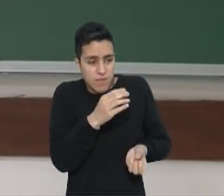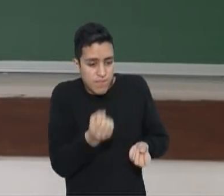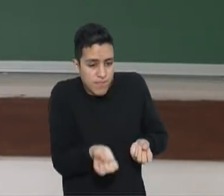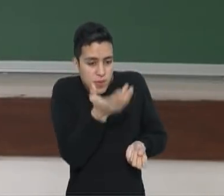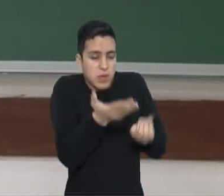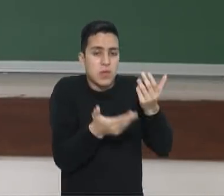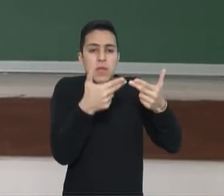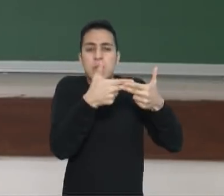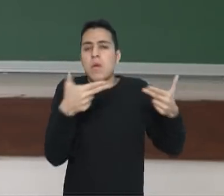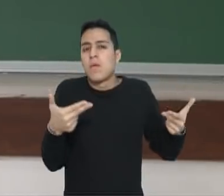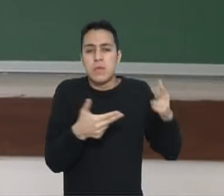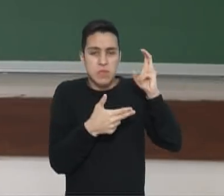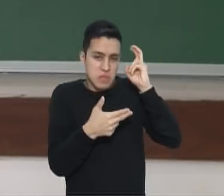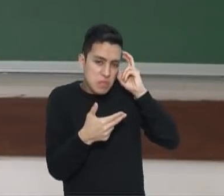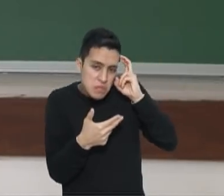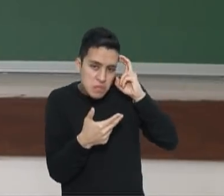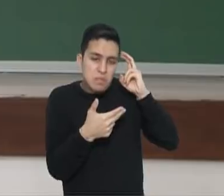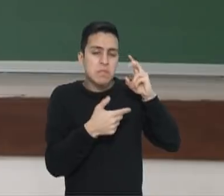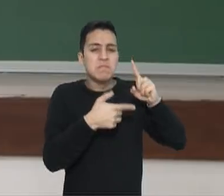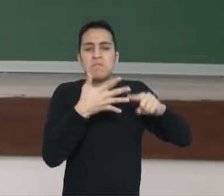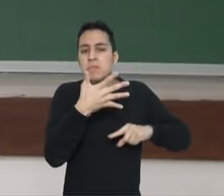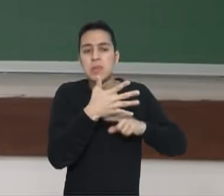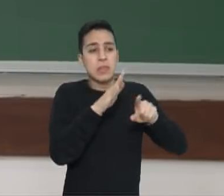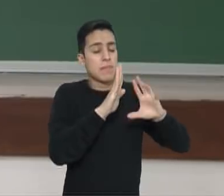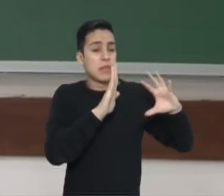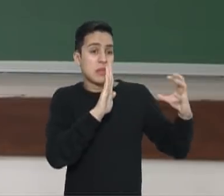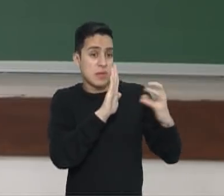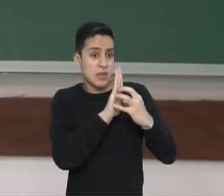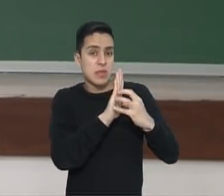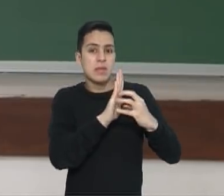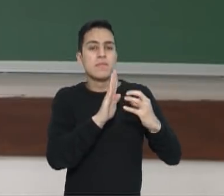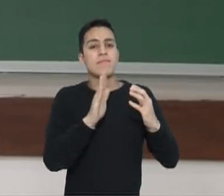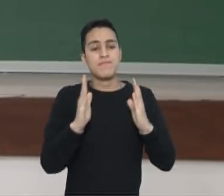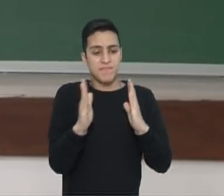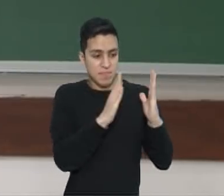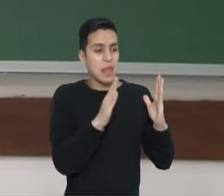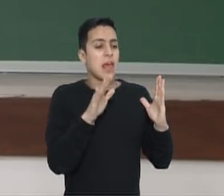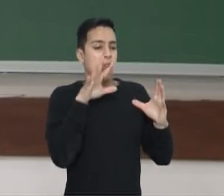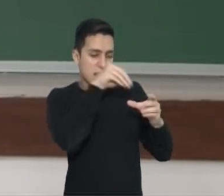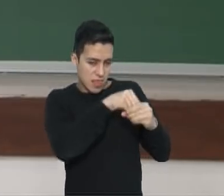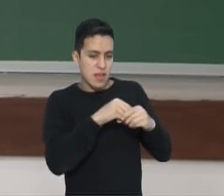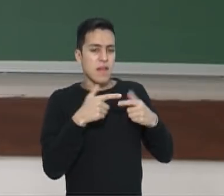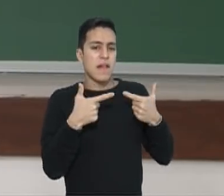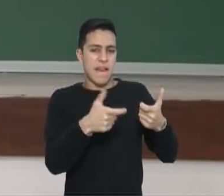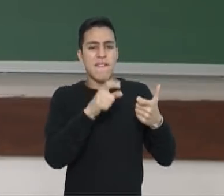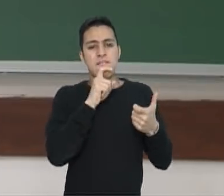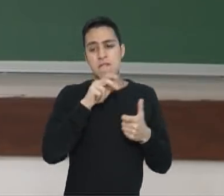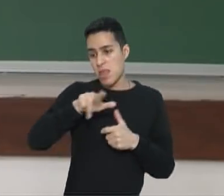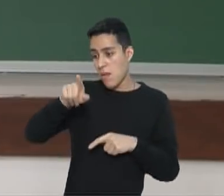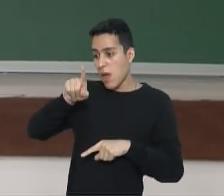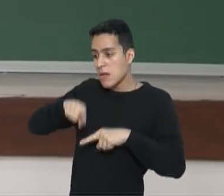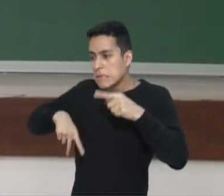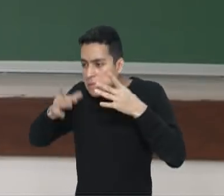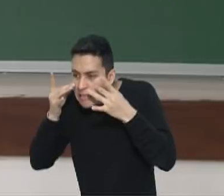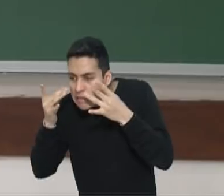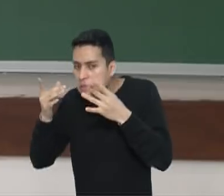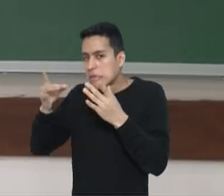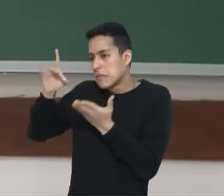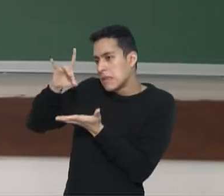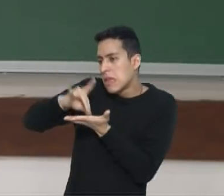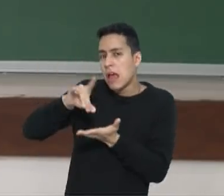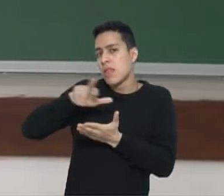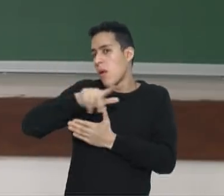bens culturais e simbólicos. É um outro campo da Guerra Fria, não aquele campo material, não o